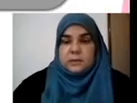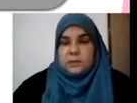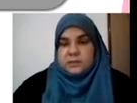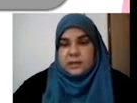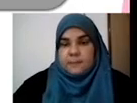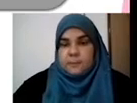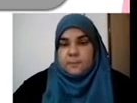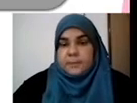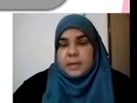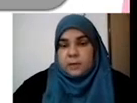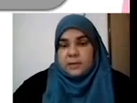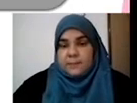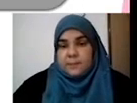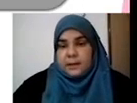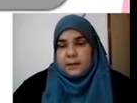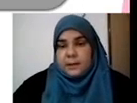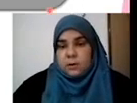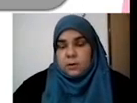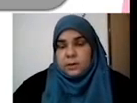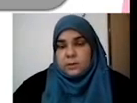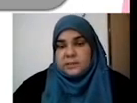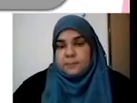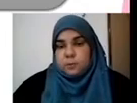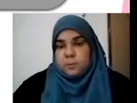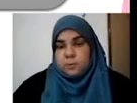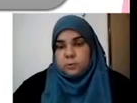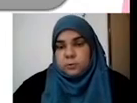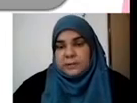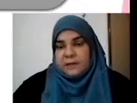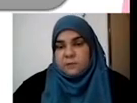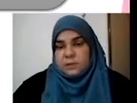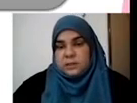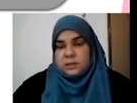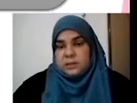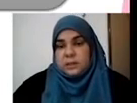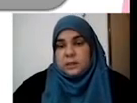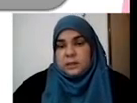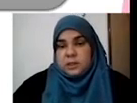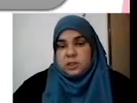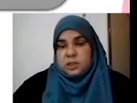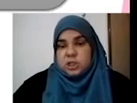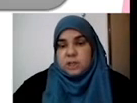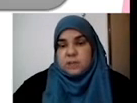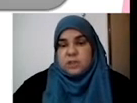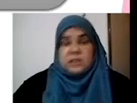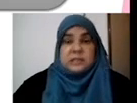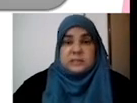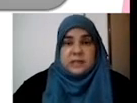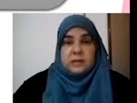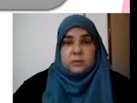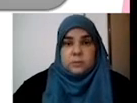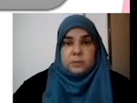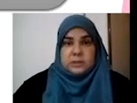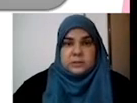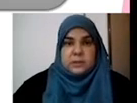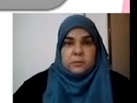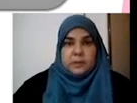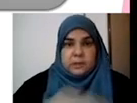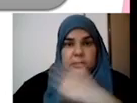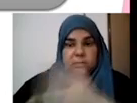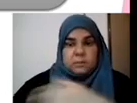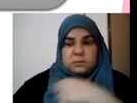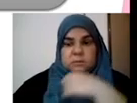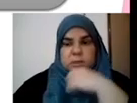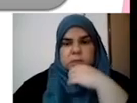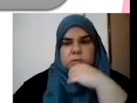geométrica. Aqui no exemplo, eu coloquei o exemplo de um ponto notável aqui, que a gente chama de incentro, por exemplo,